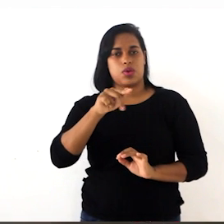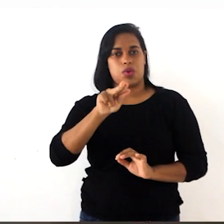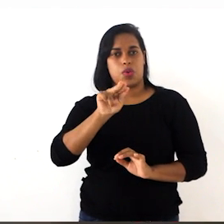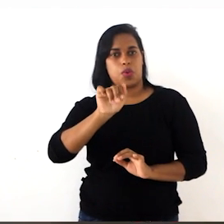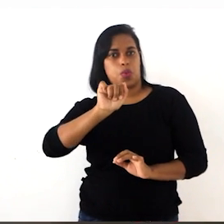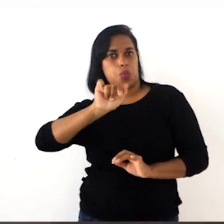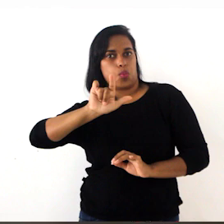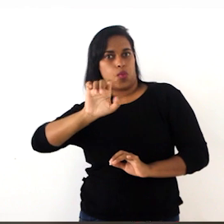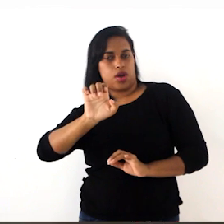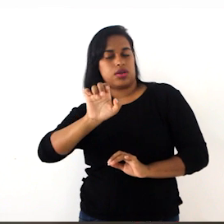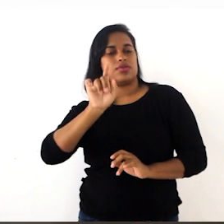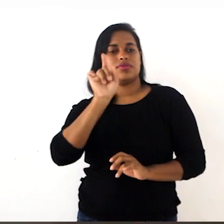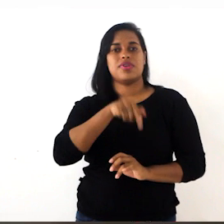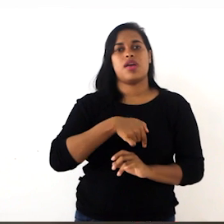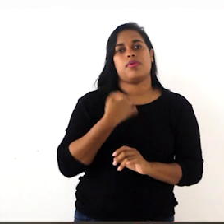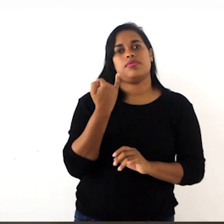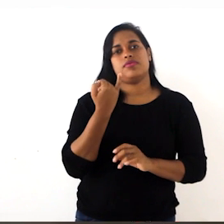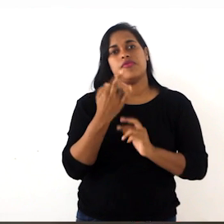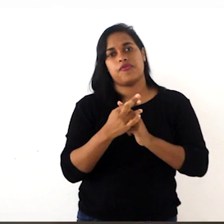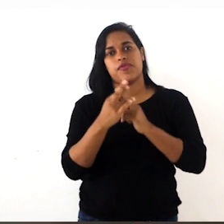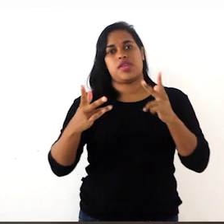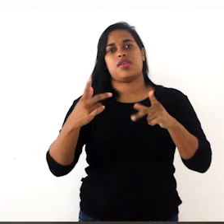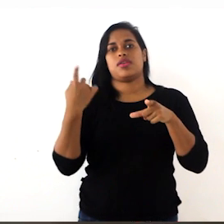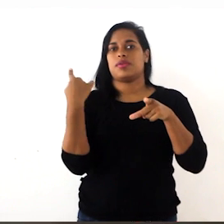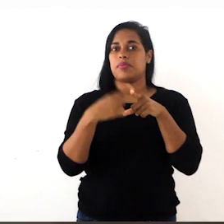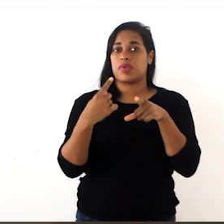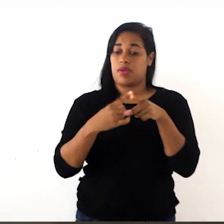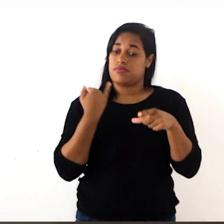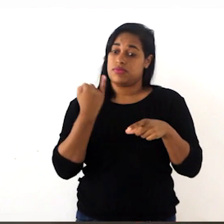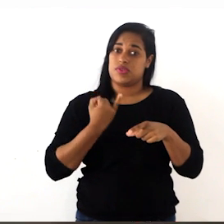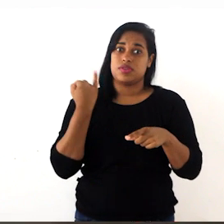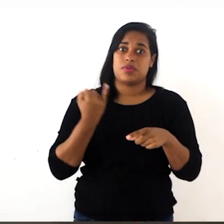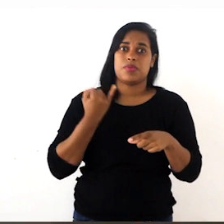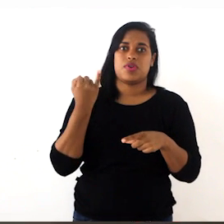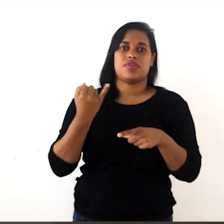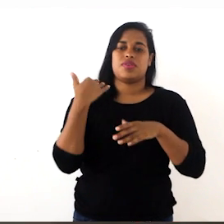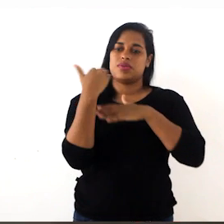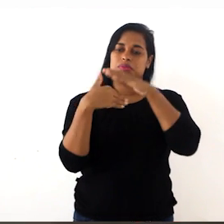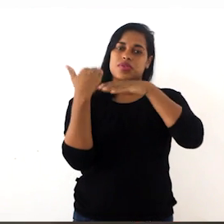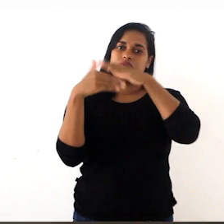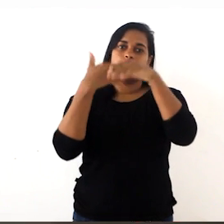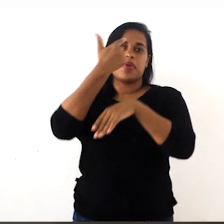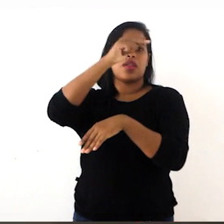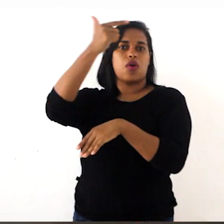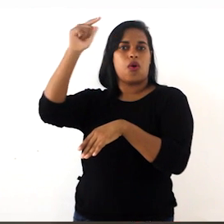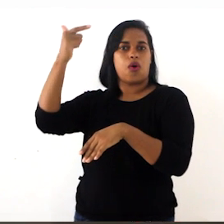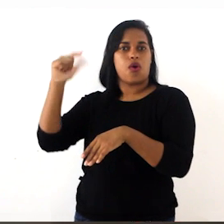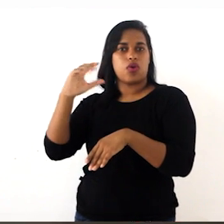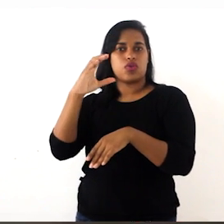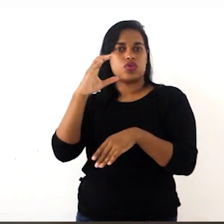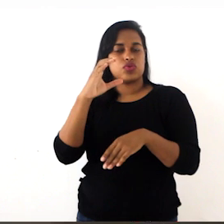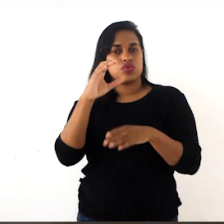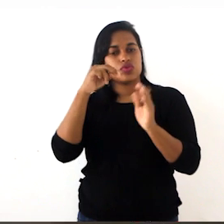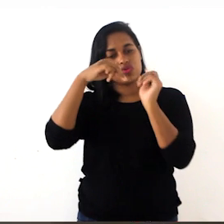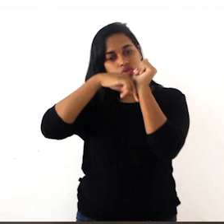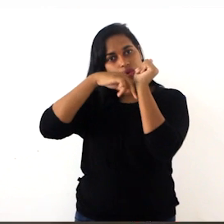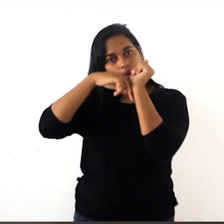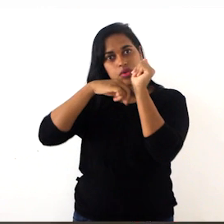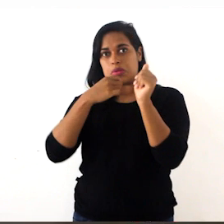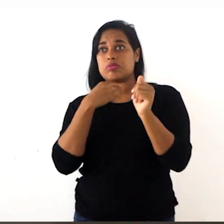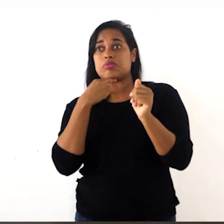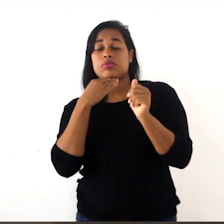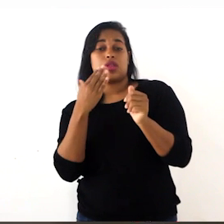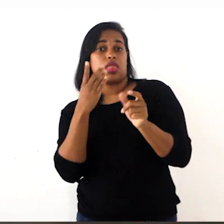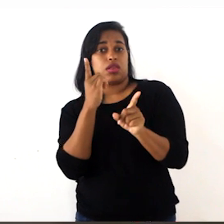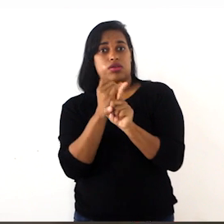aquele recurso, aquele arquivo, ele é muito importante para desempenhar o restante do código. Então, assim, sem ele, se não encontrar